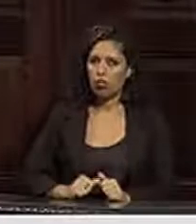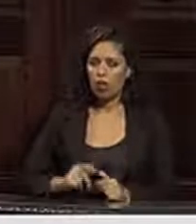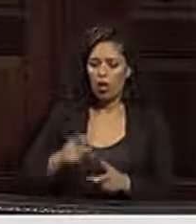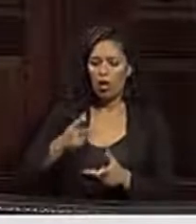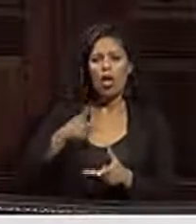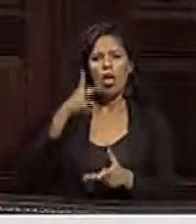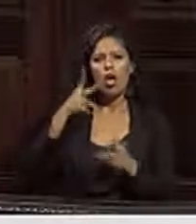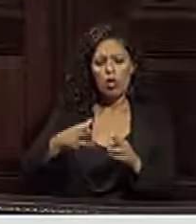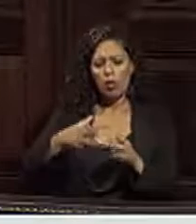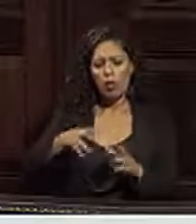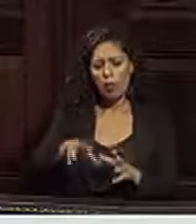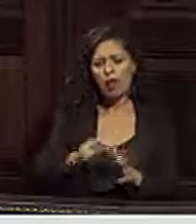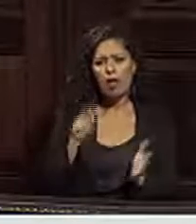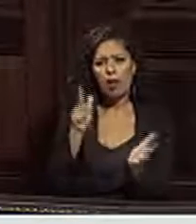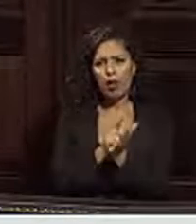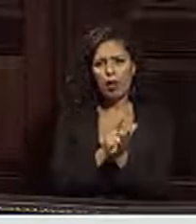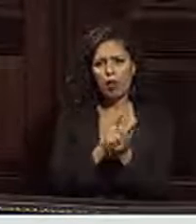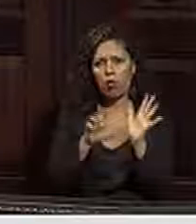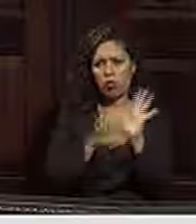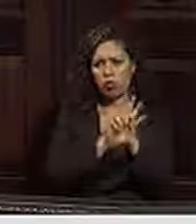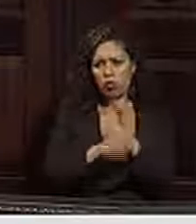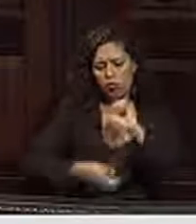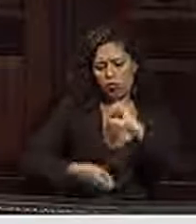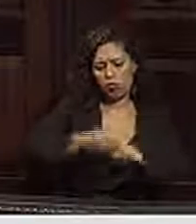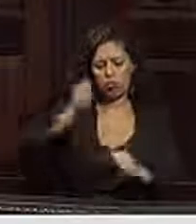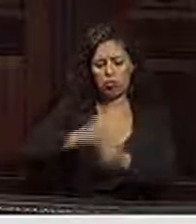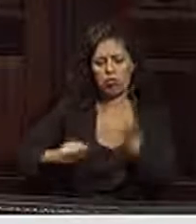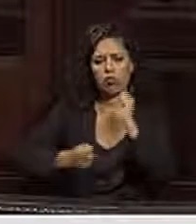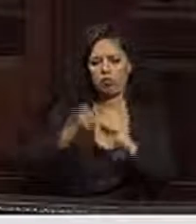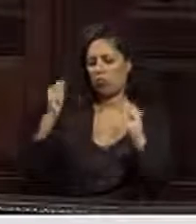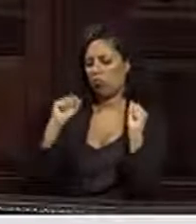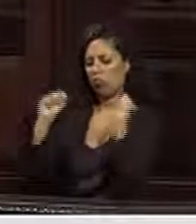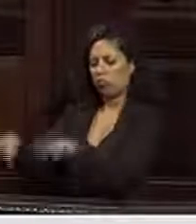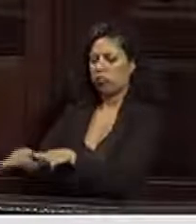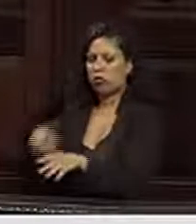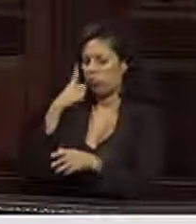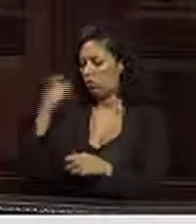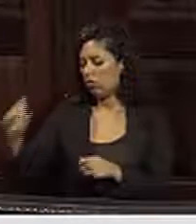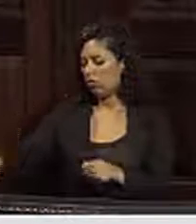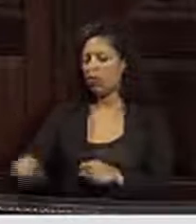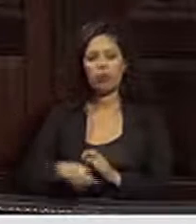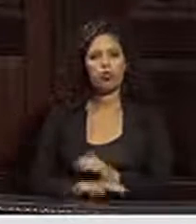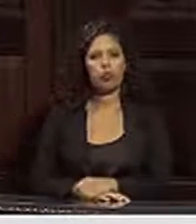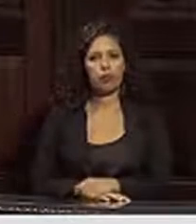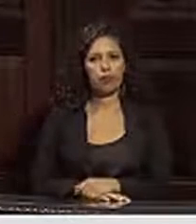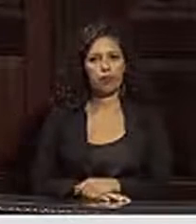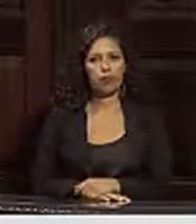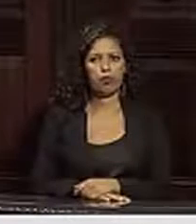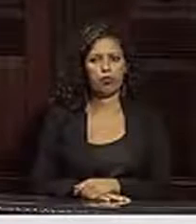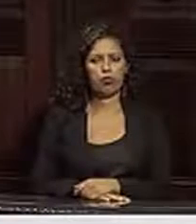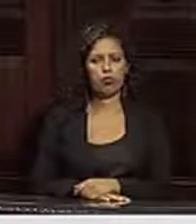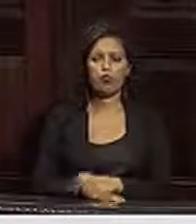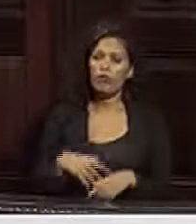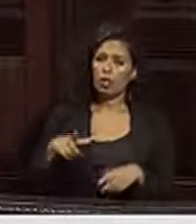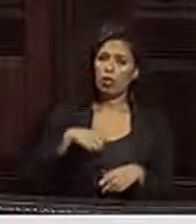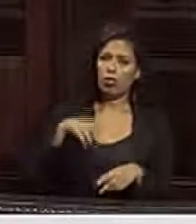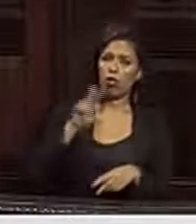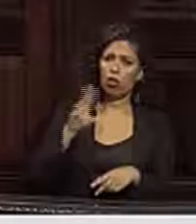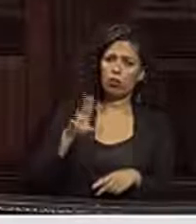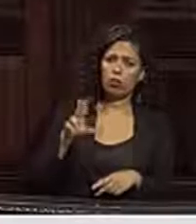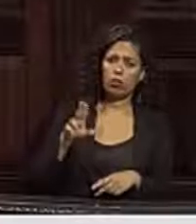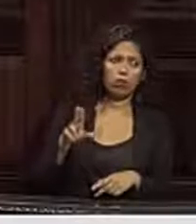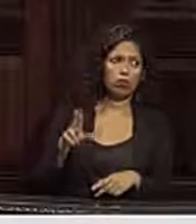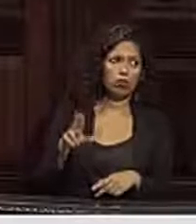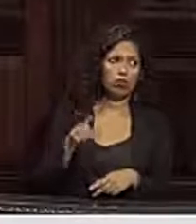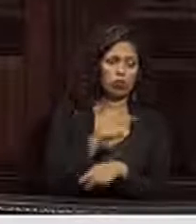rasga os poderes, porque, infelizmente, isso tem um nome.